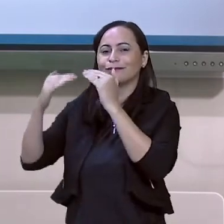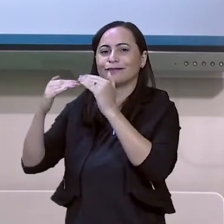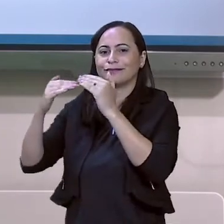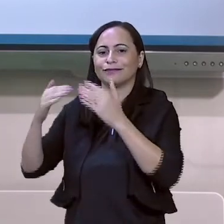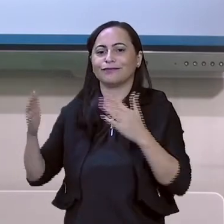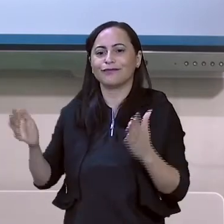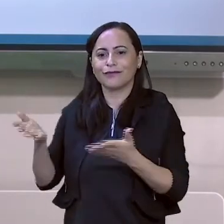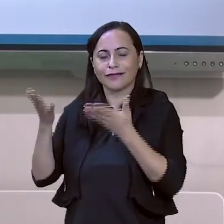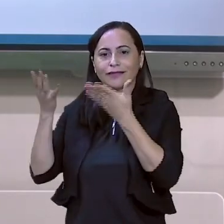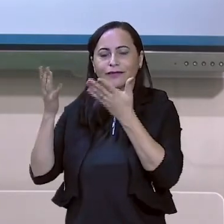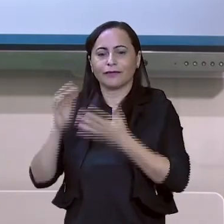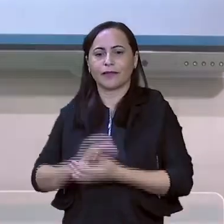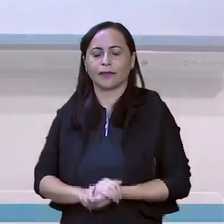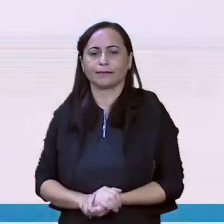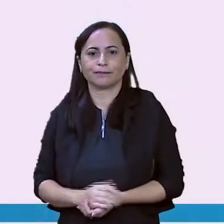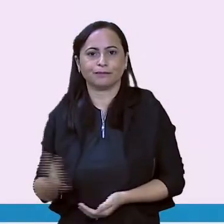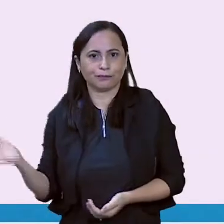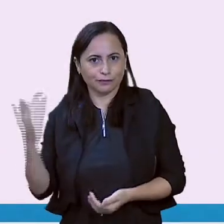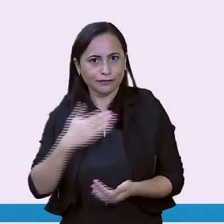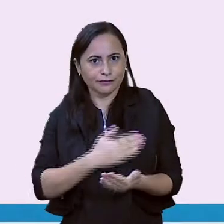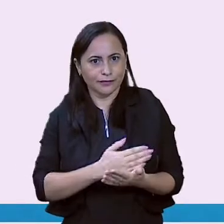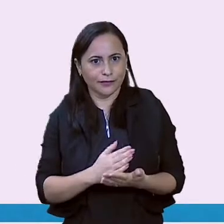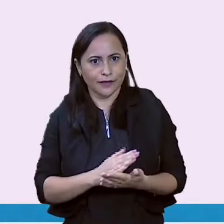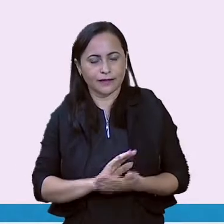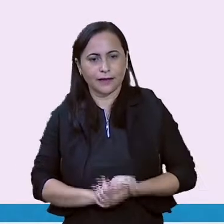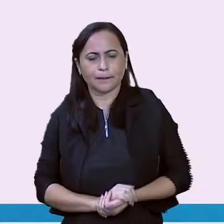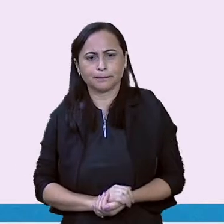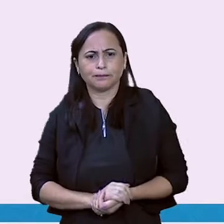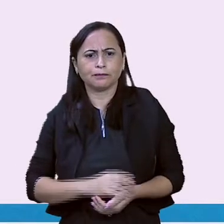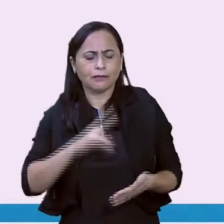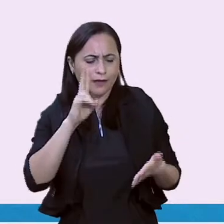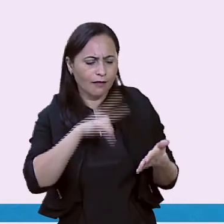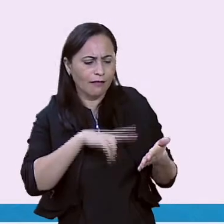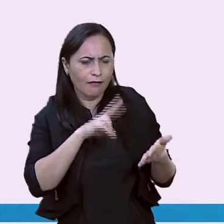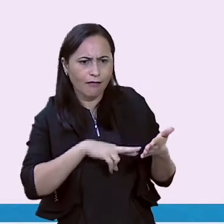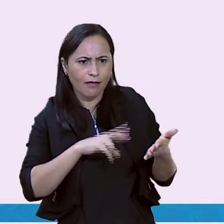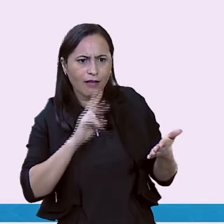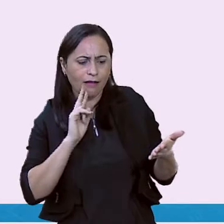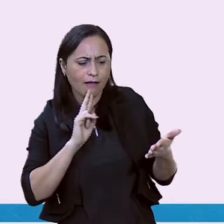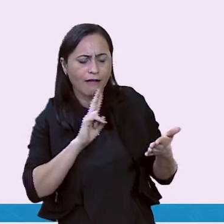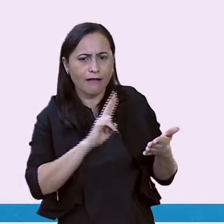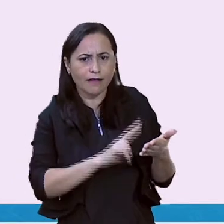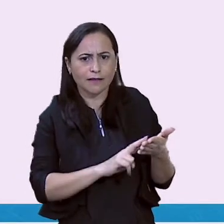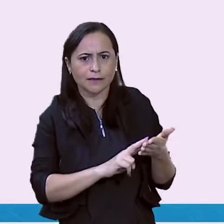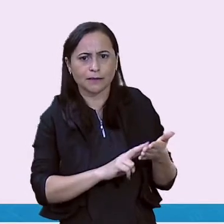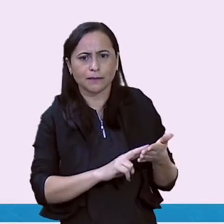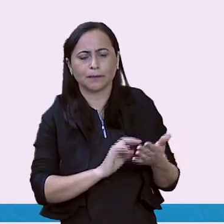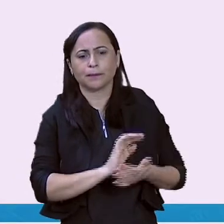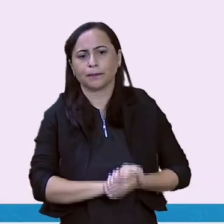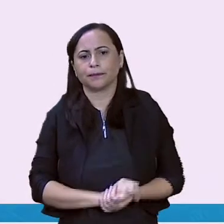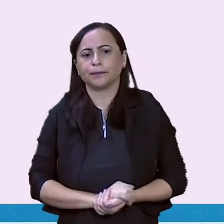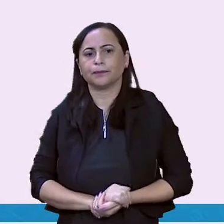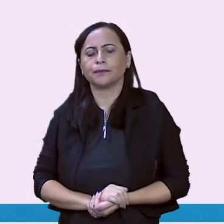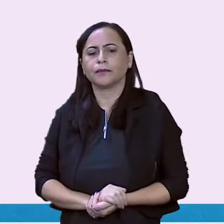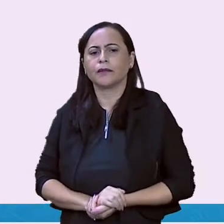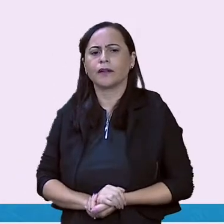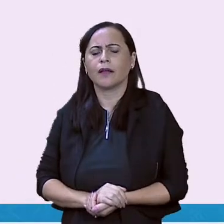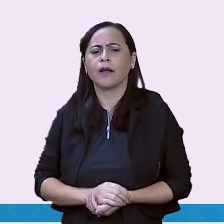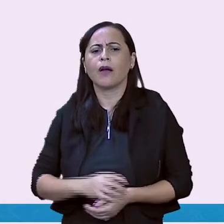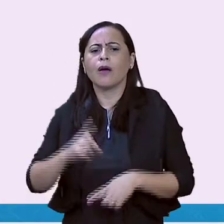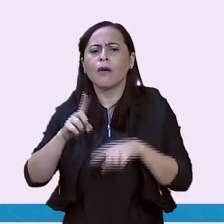vamos praticar? Lê e responde com bastante atenção as questões a seguir. Alguns produtos